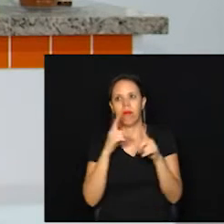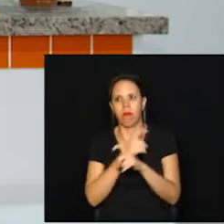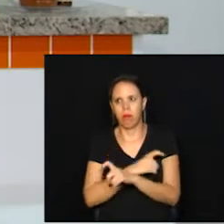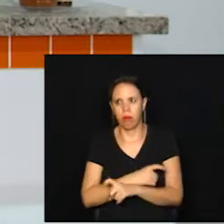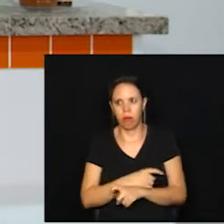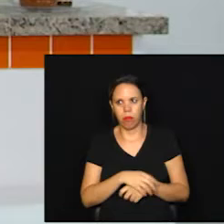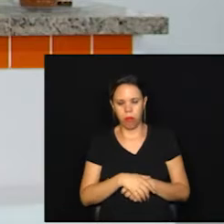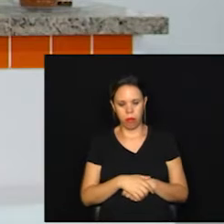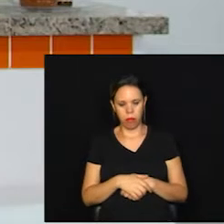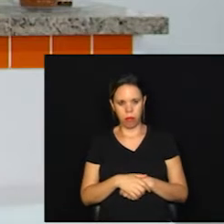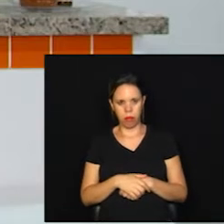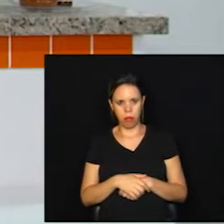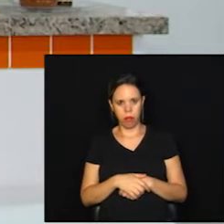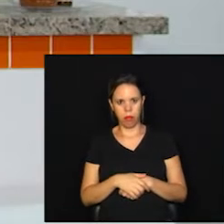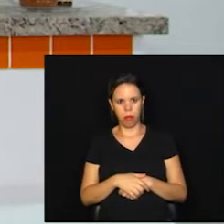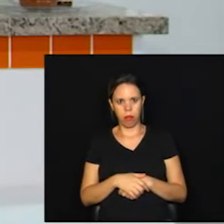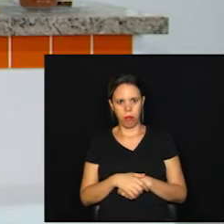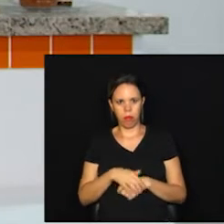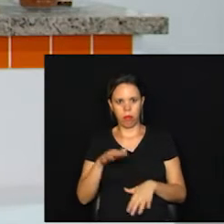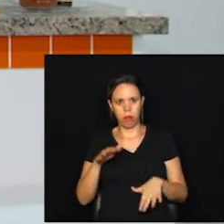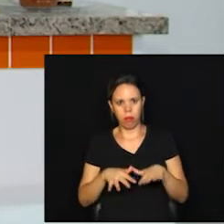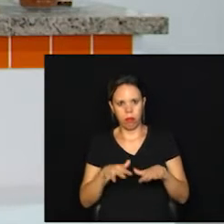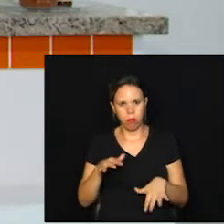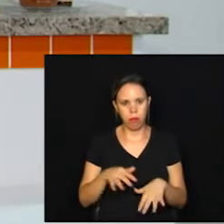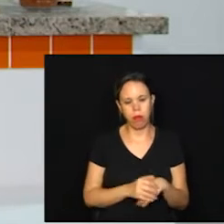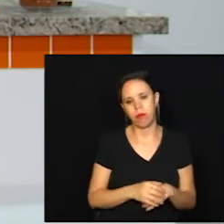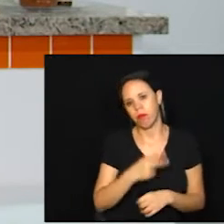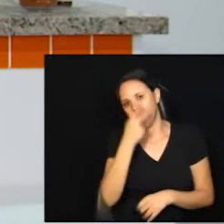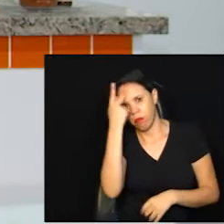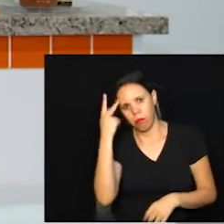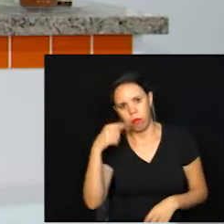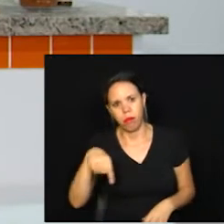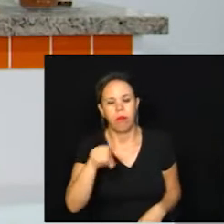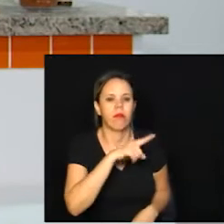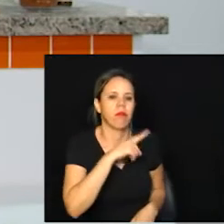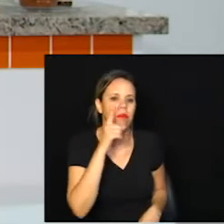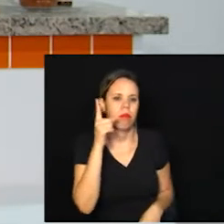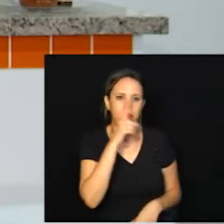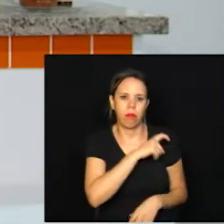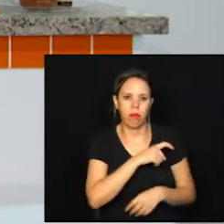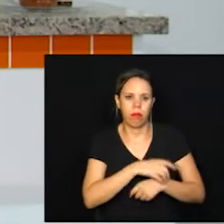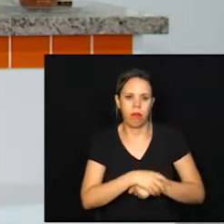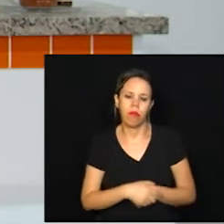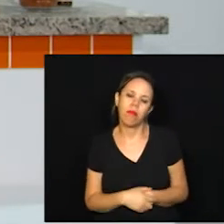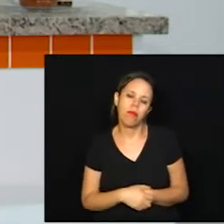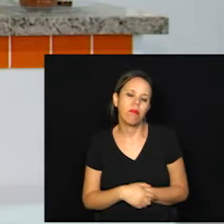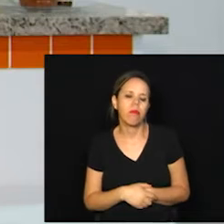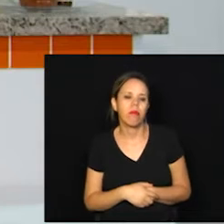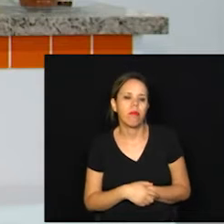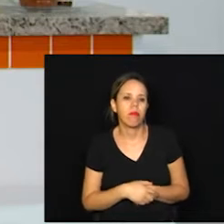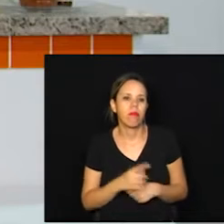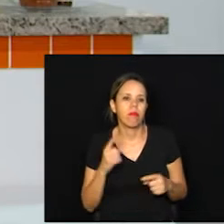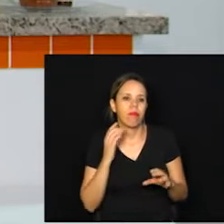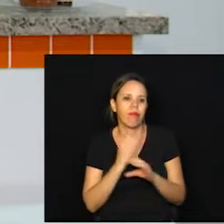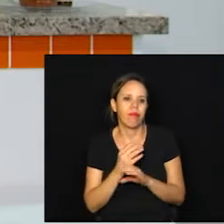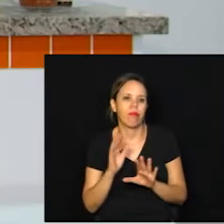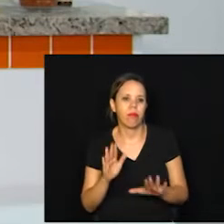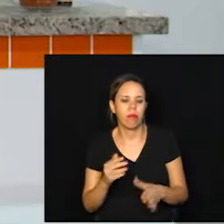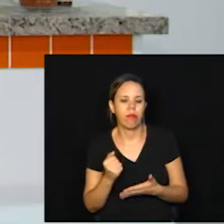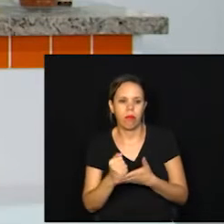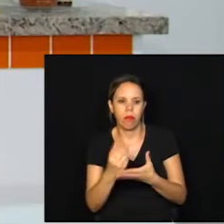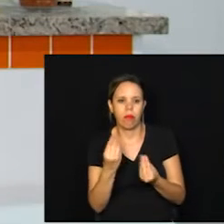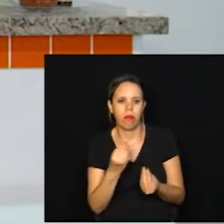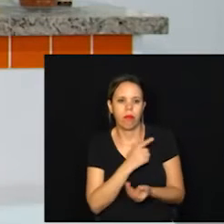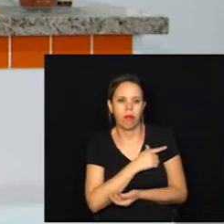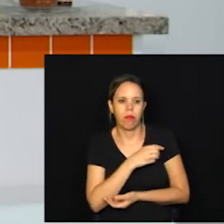muitas, às vezes são pessoas de difícil trato, mas eles nos ajudam muito